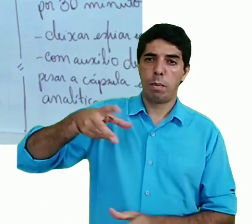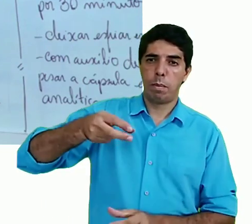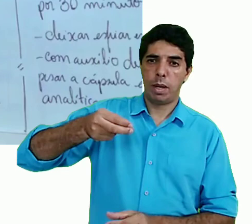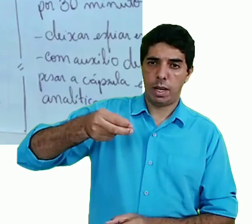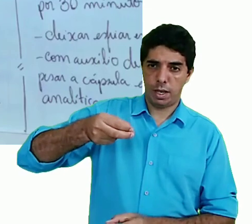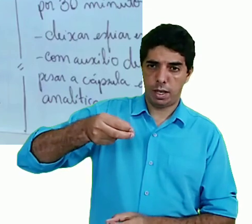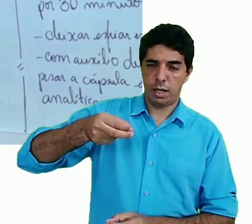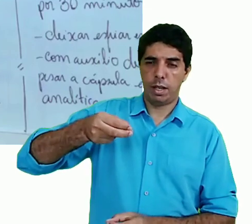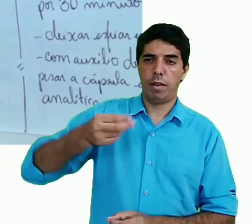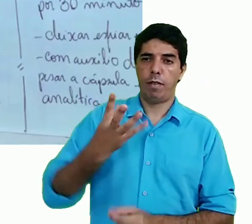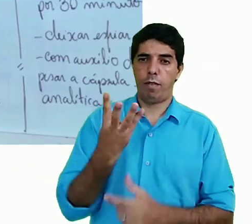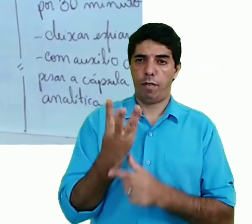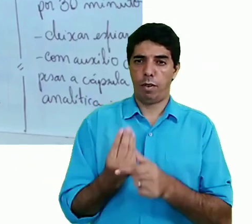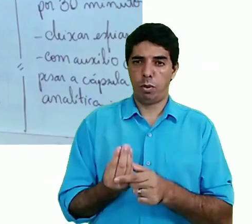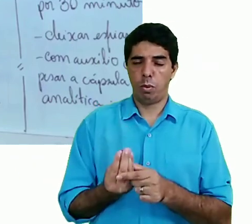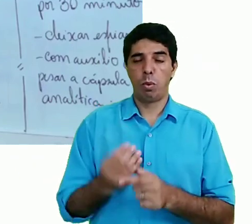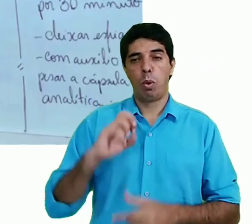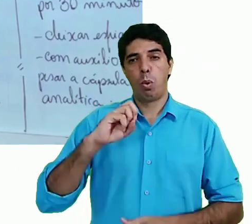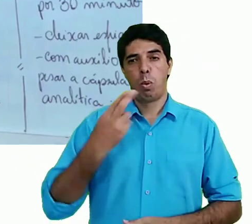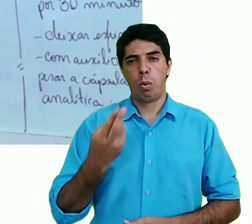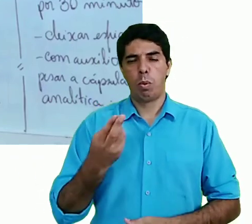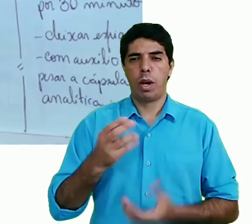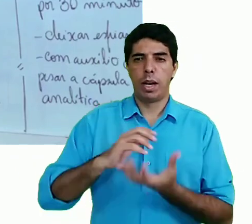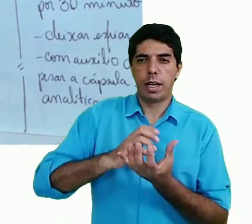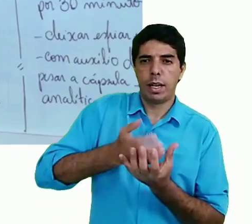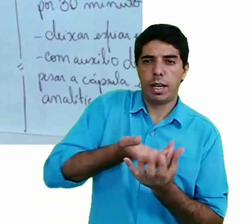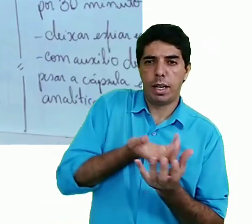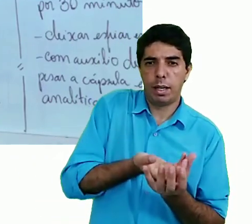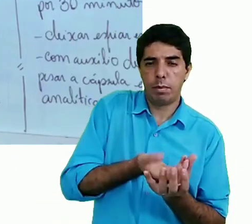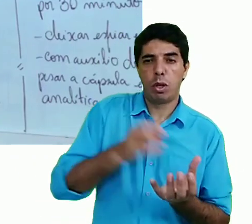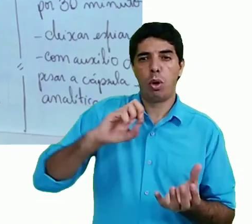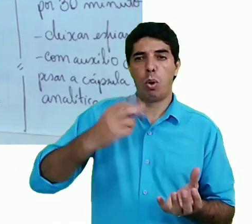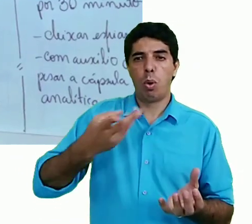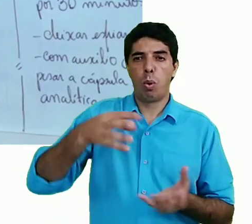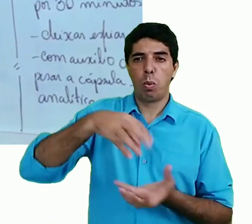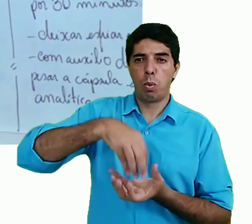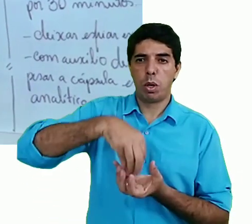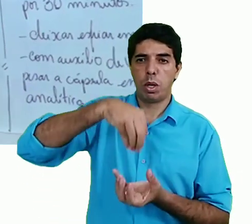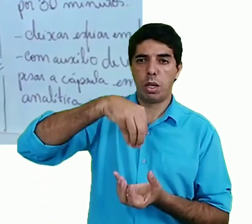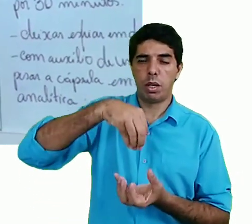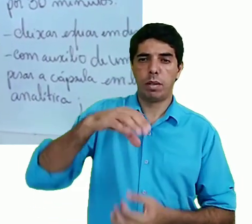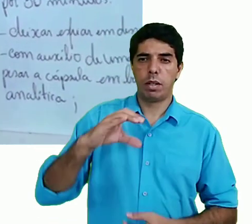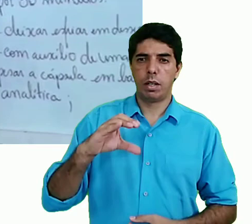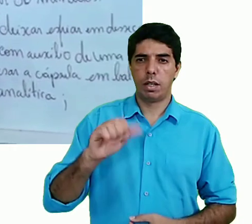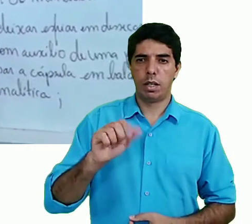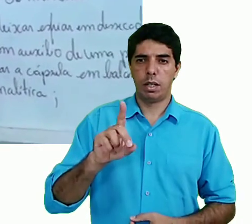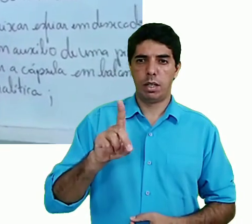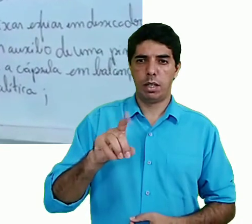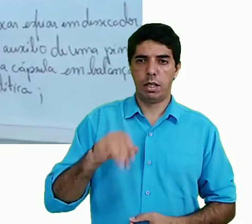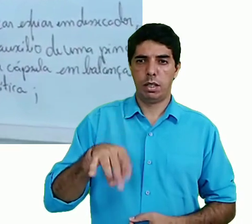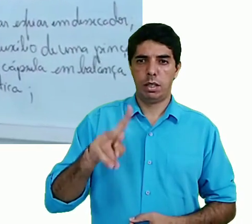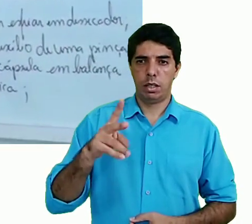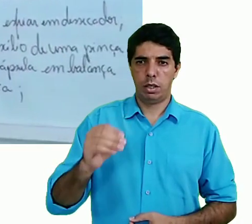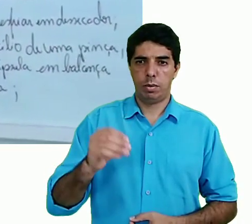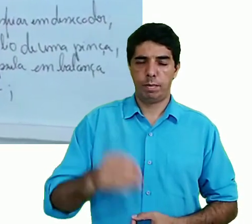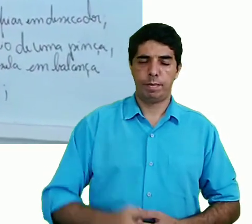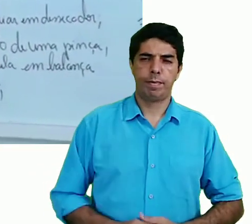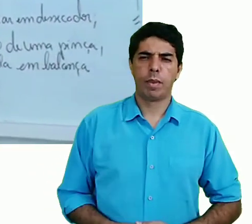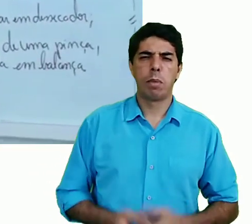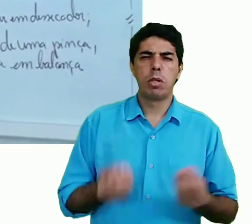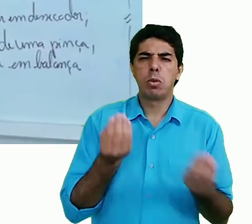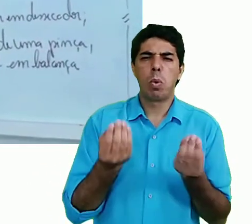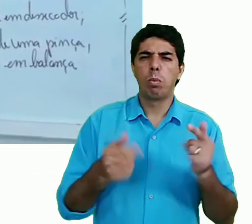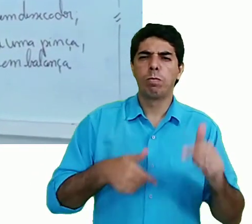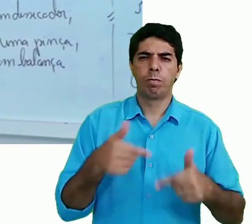cápsula de porcelana ou ainda um cadinho, tá? E aí, como será o procedimento, professora? Nós iremos